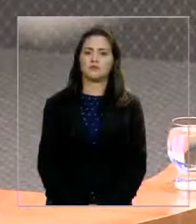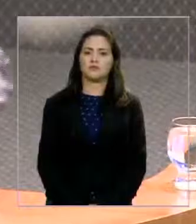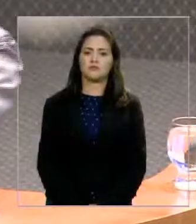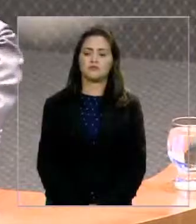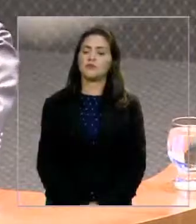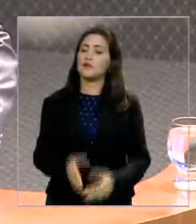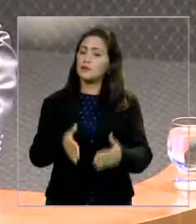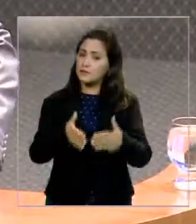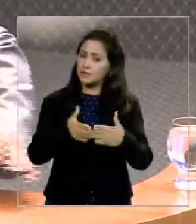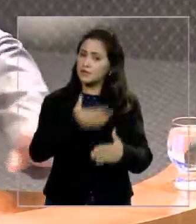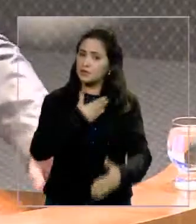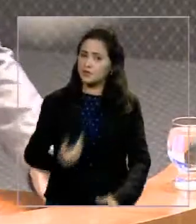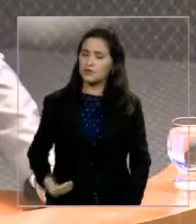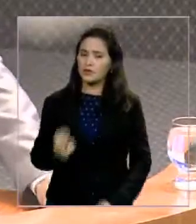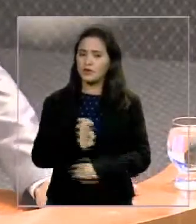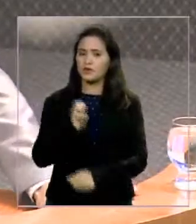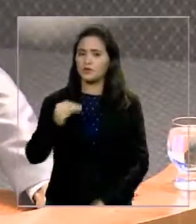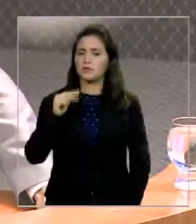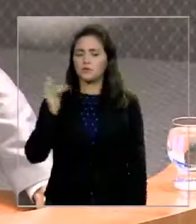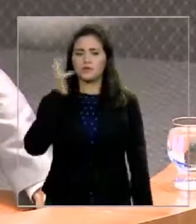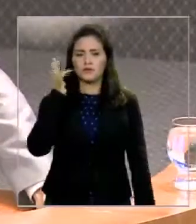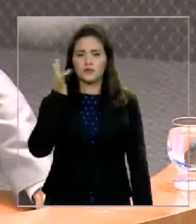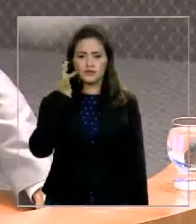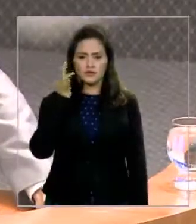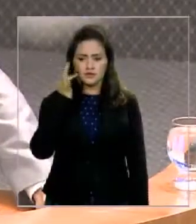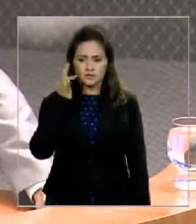Solicitando ao governo do Estado do Maranhão, governador Flávio Dino,